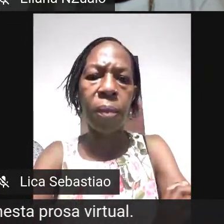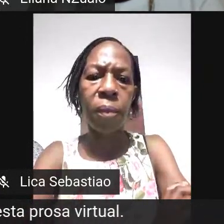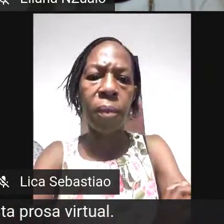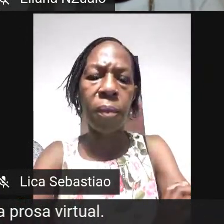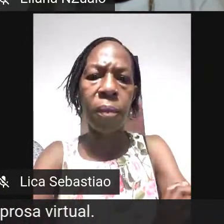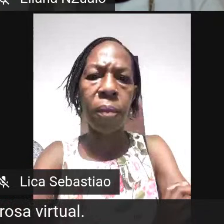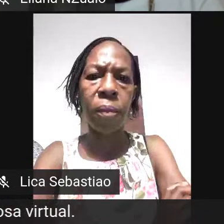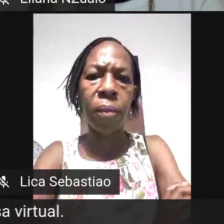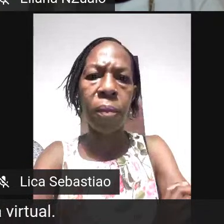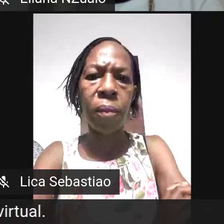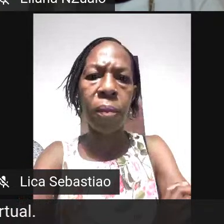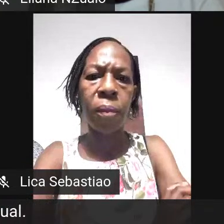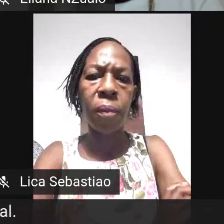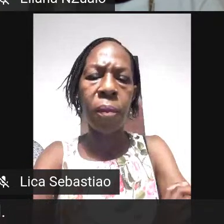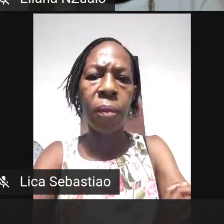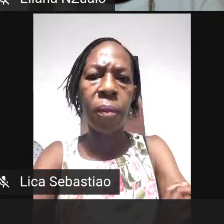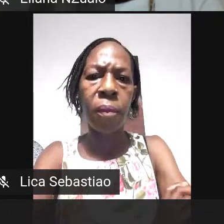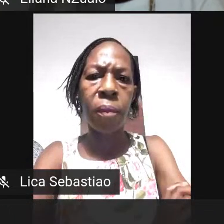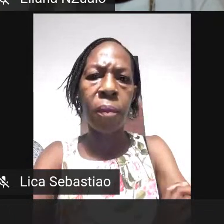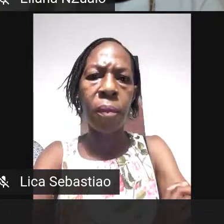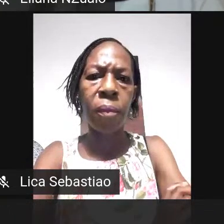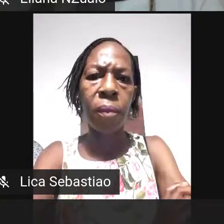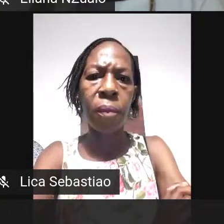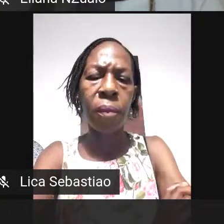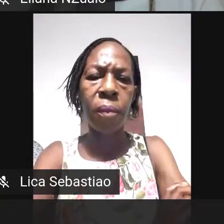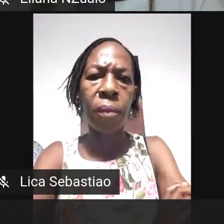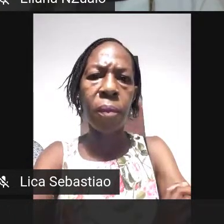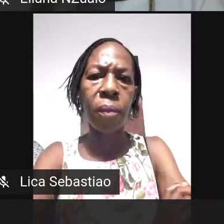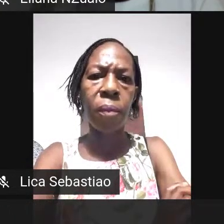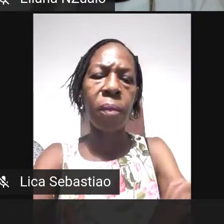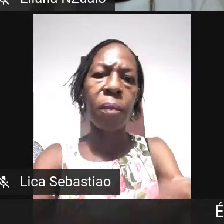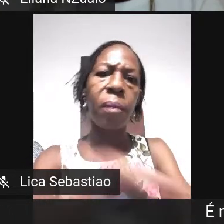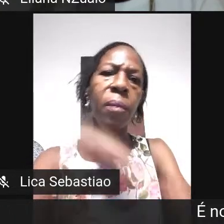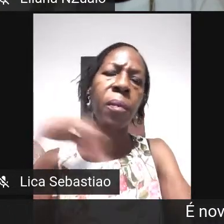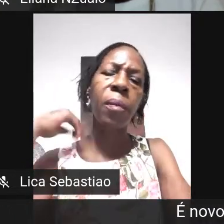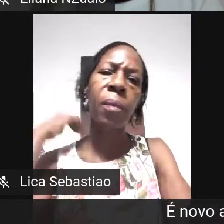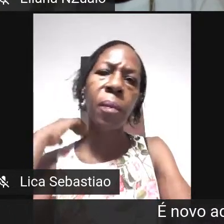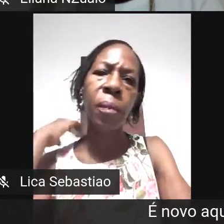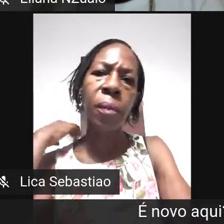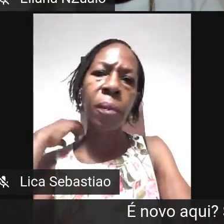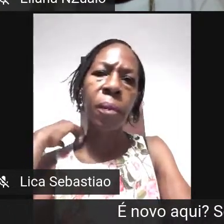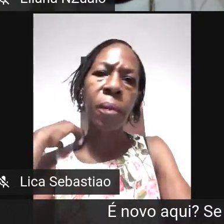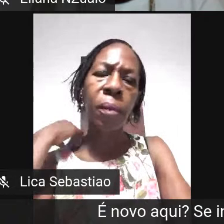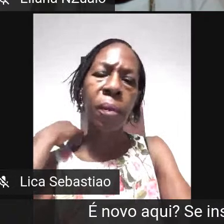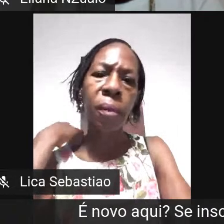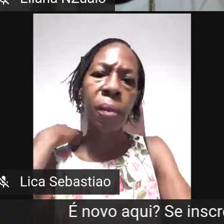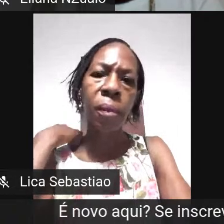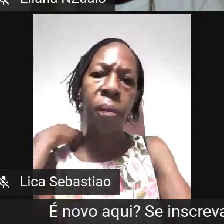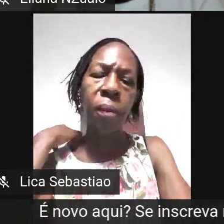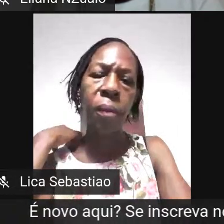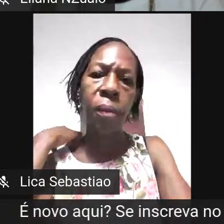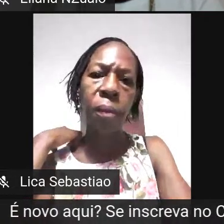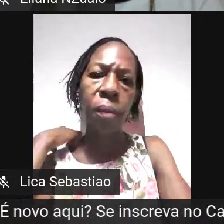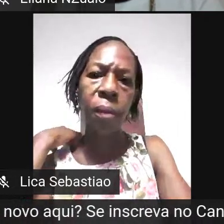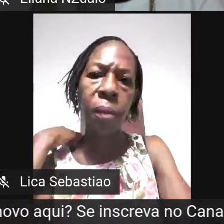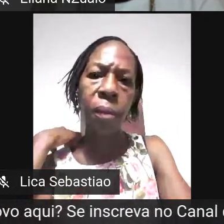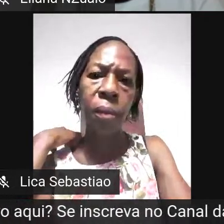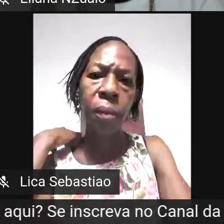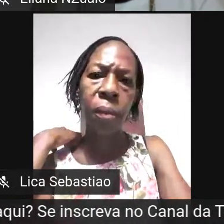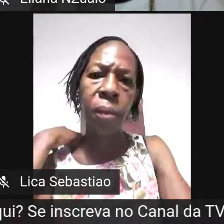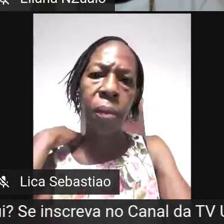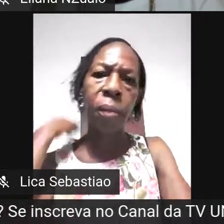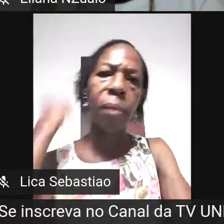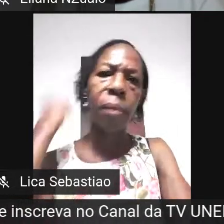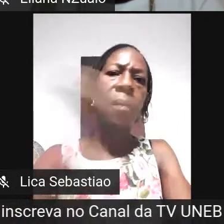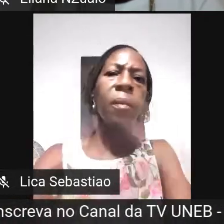nenhum problema. Não podemos dizer, e não posso dizer particularmente, que a nossa literatura tem a pujança da literatura